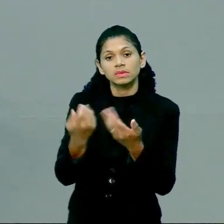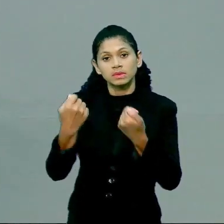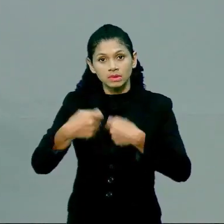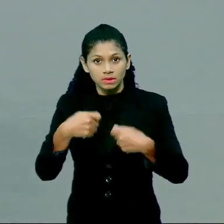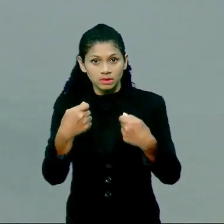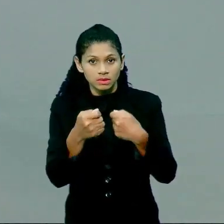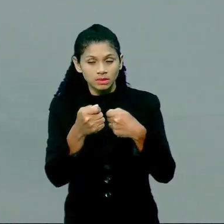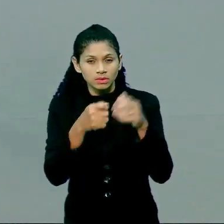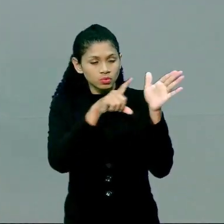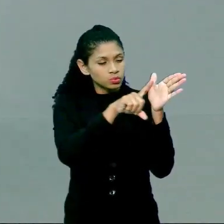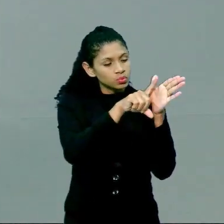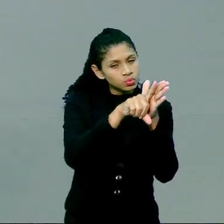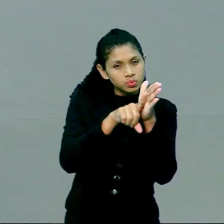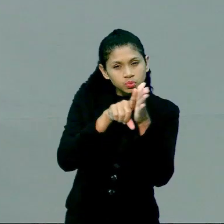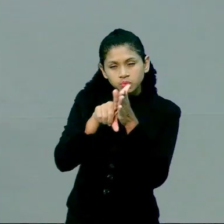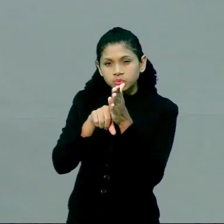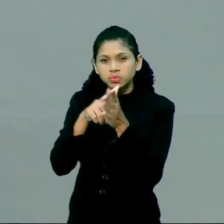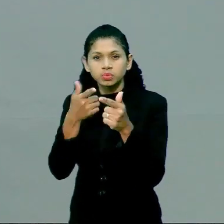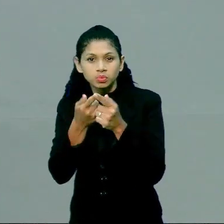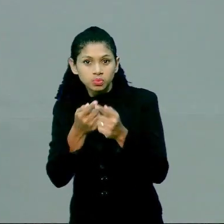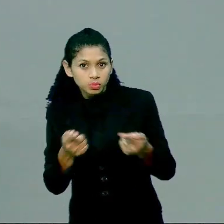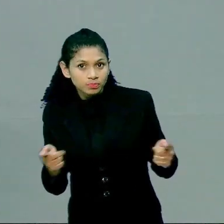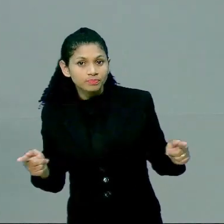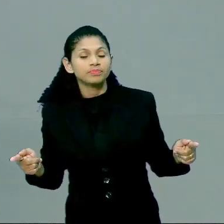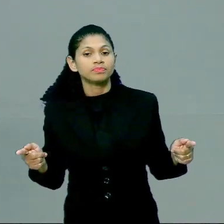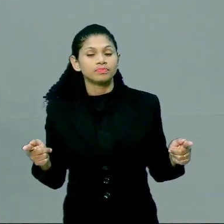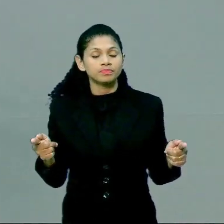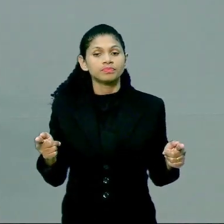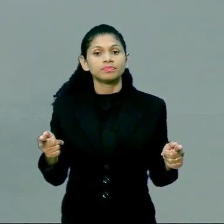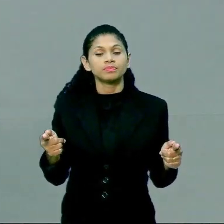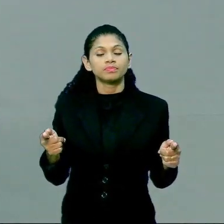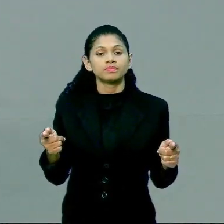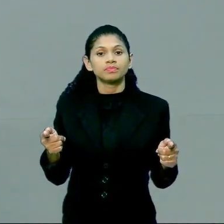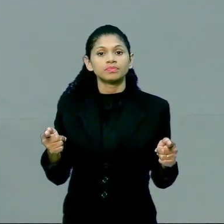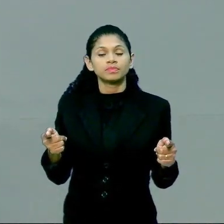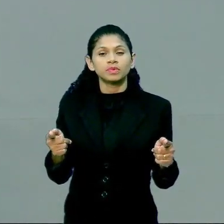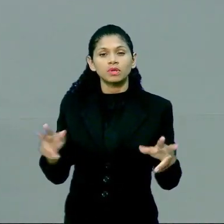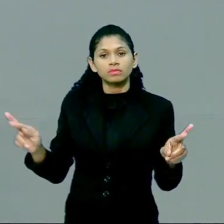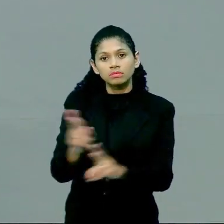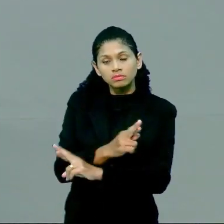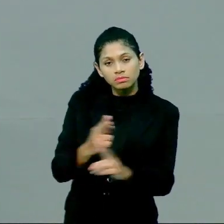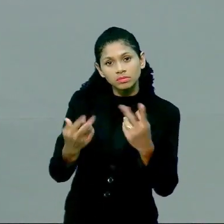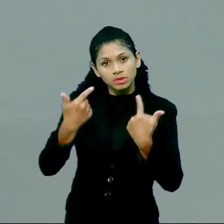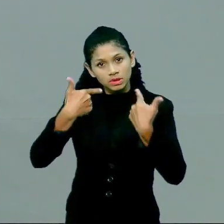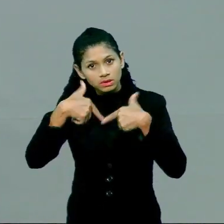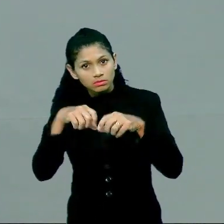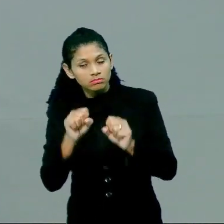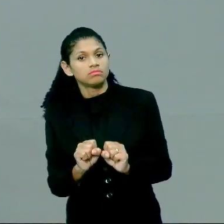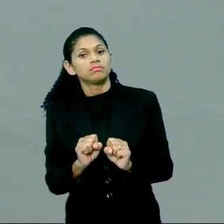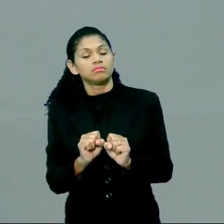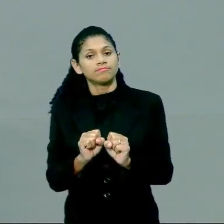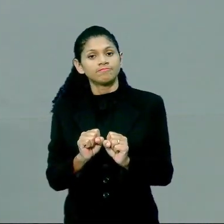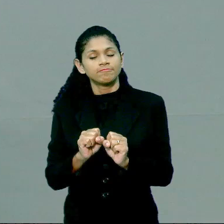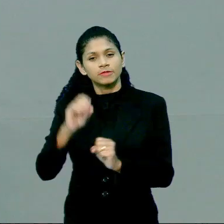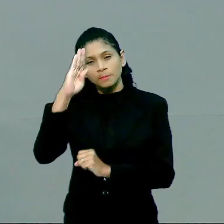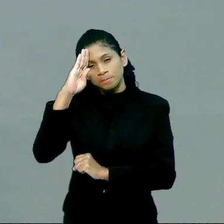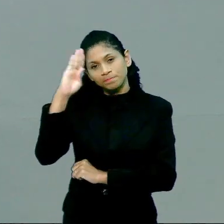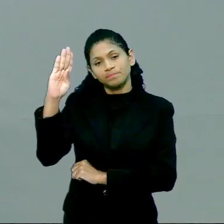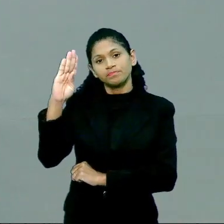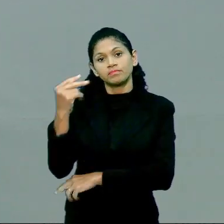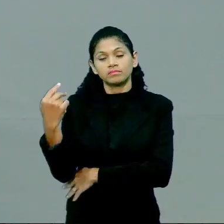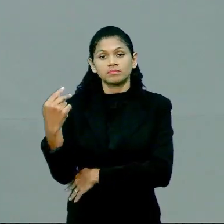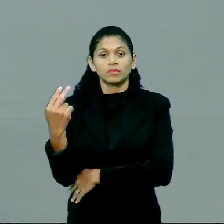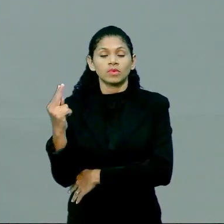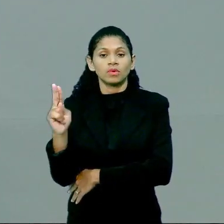ponto de vista também da gramática né o ponto de vista das relações linguísticas e principalmente no